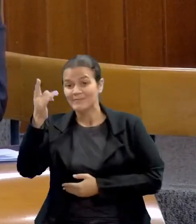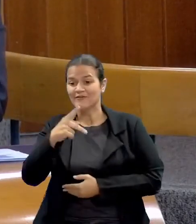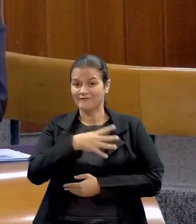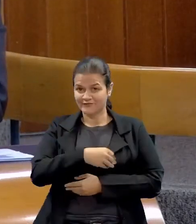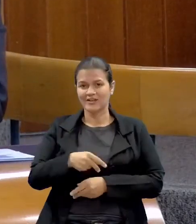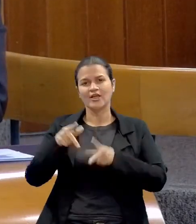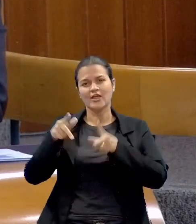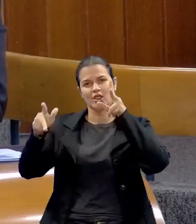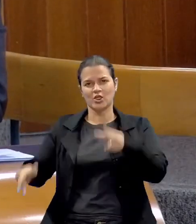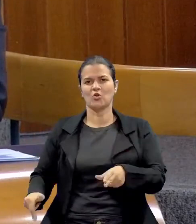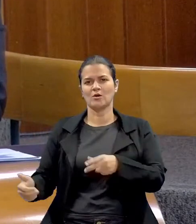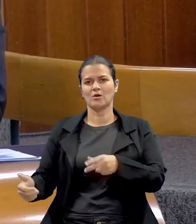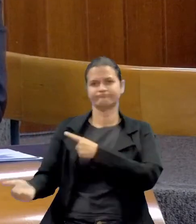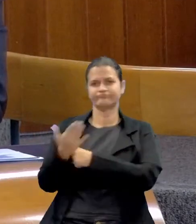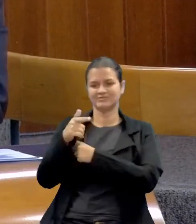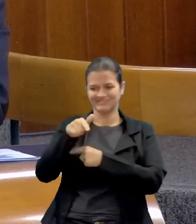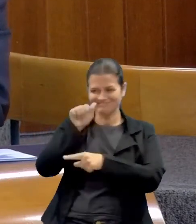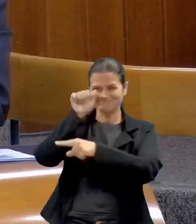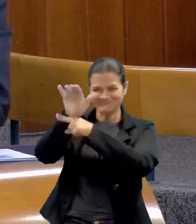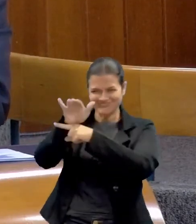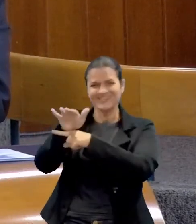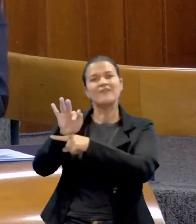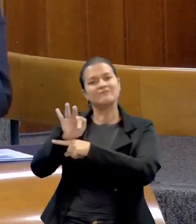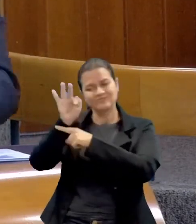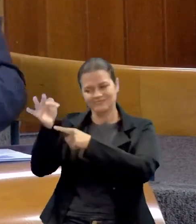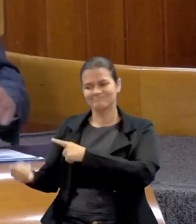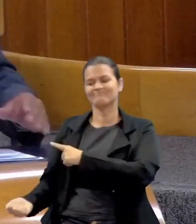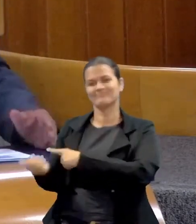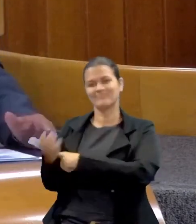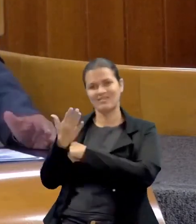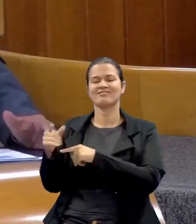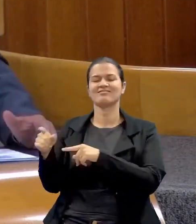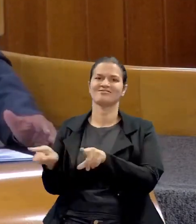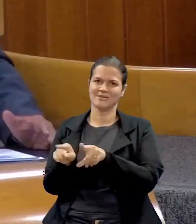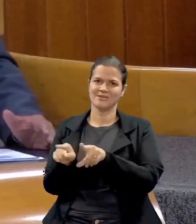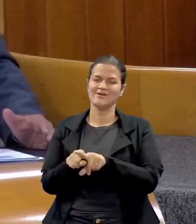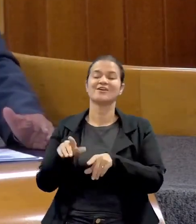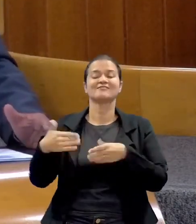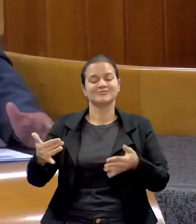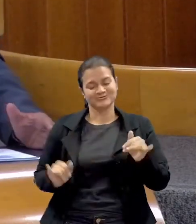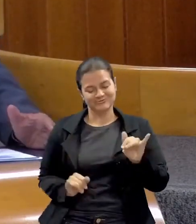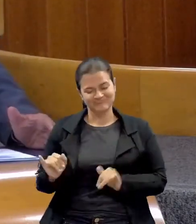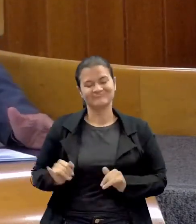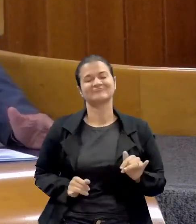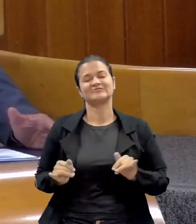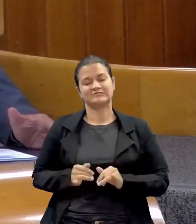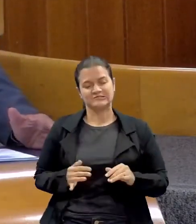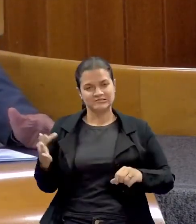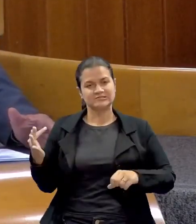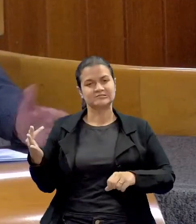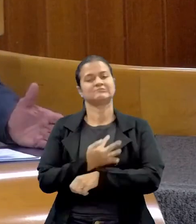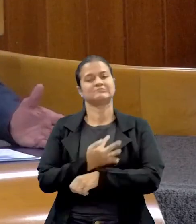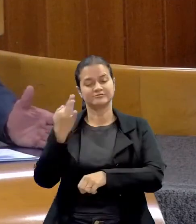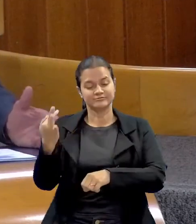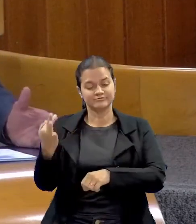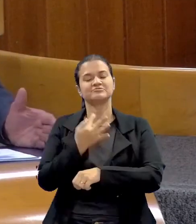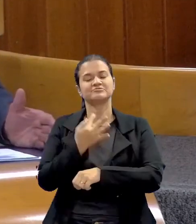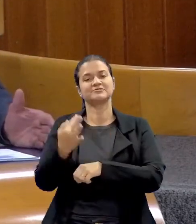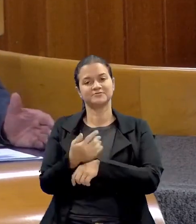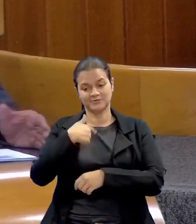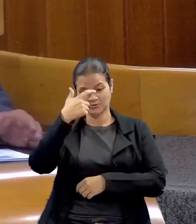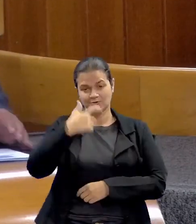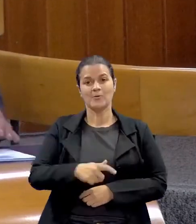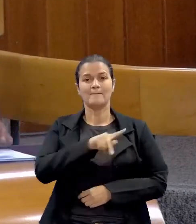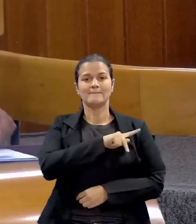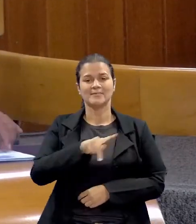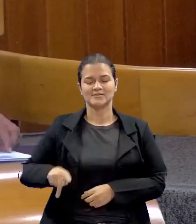com vocês. Isso é a mesma coisa. Então, o sofrimento é árduo, é grande. E eu, como presidente da